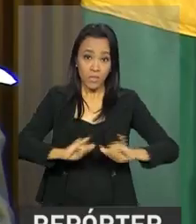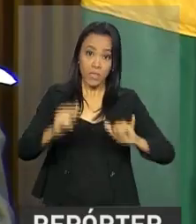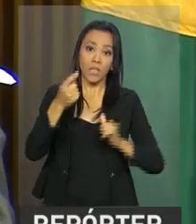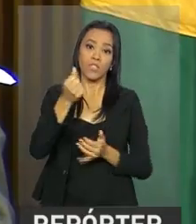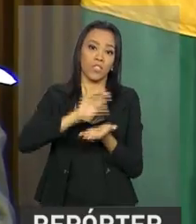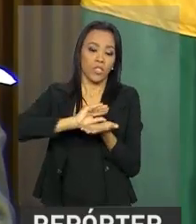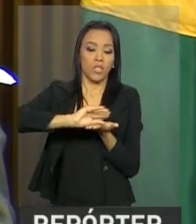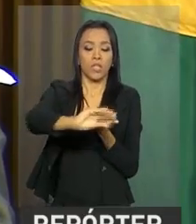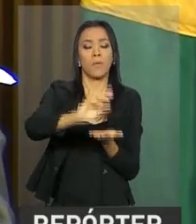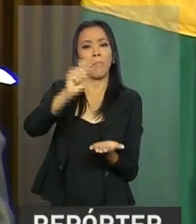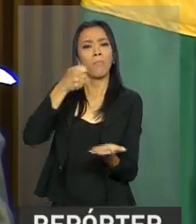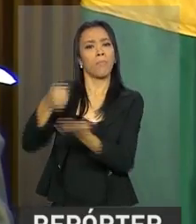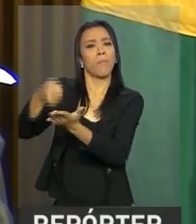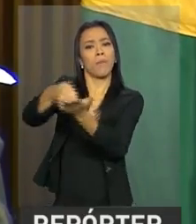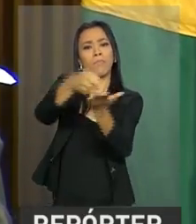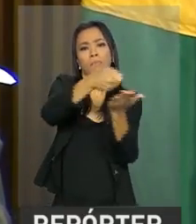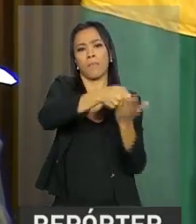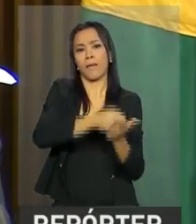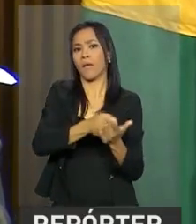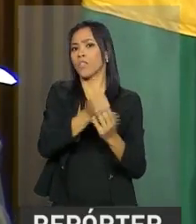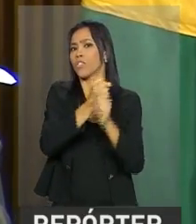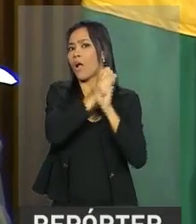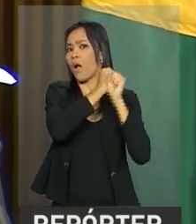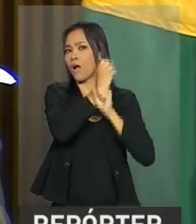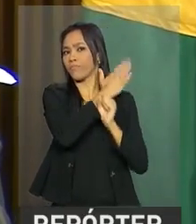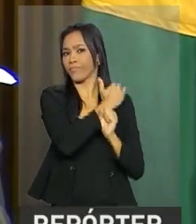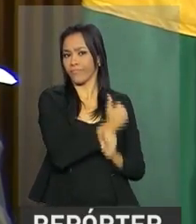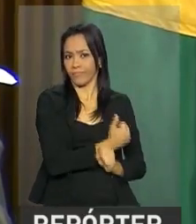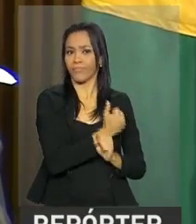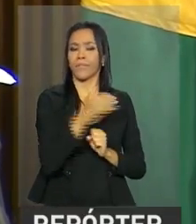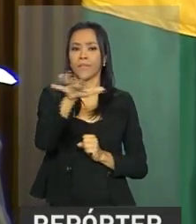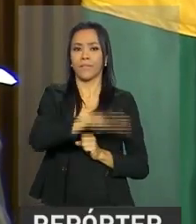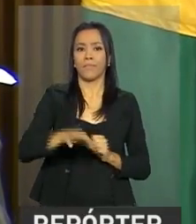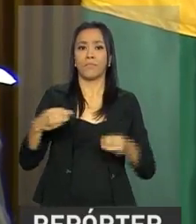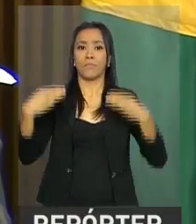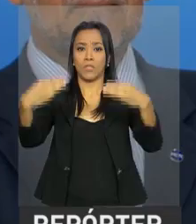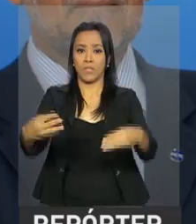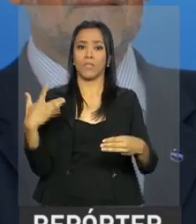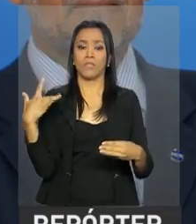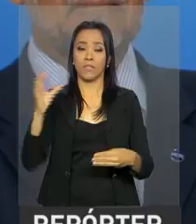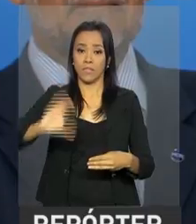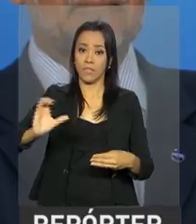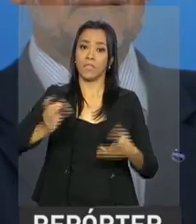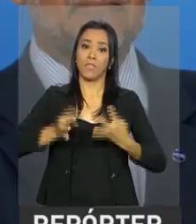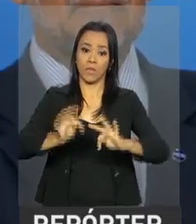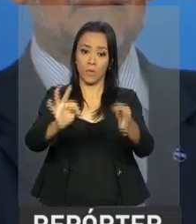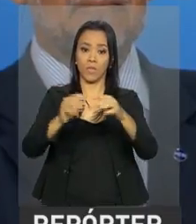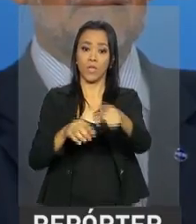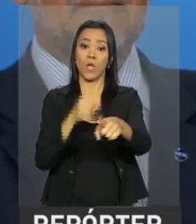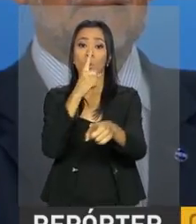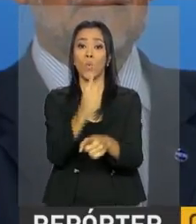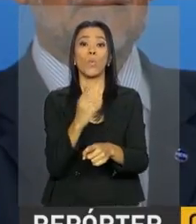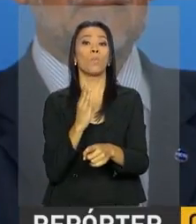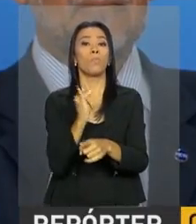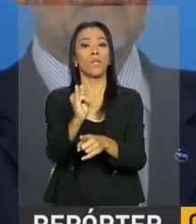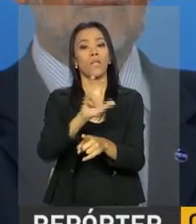o pagamento de despesas de anos anteriores do Ministério de Ciência e Tecnologia. 1,5 bilhão de